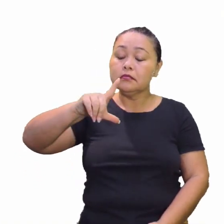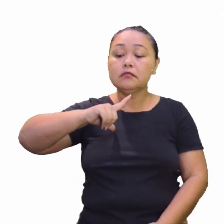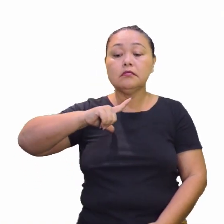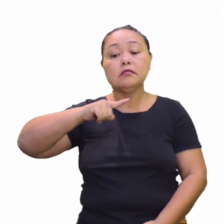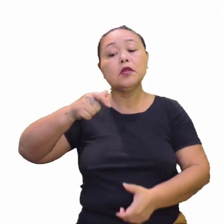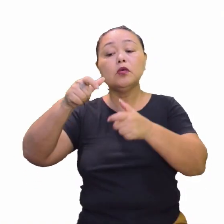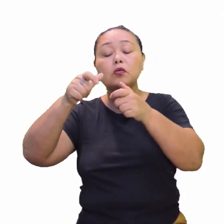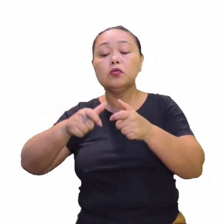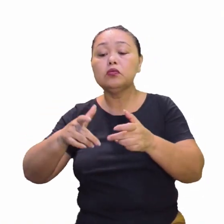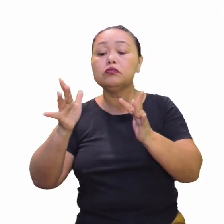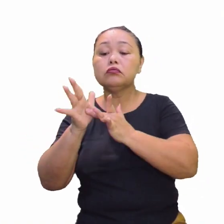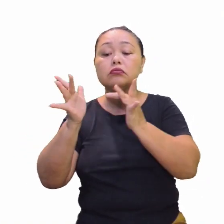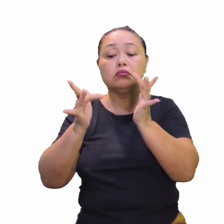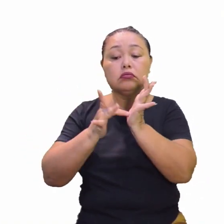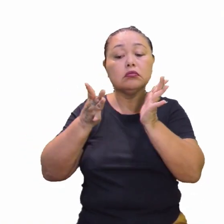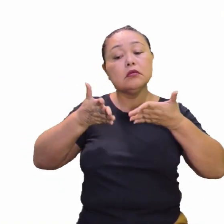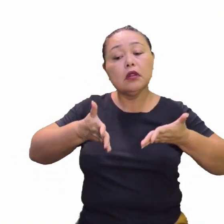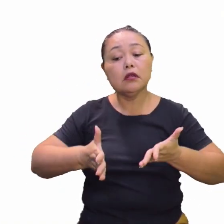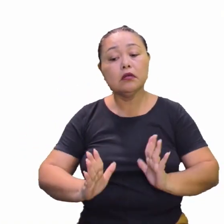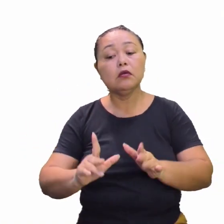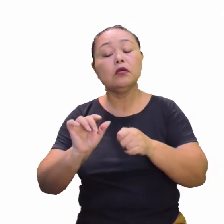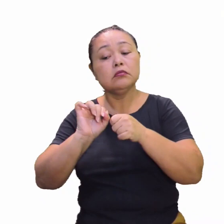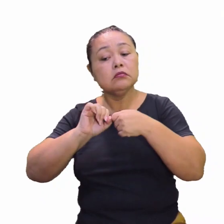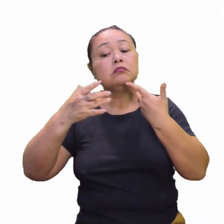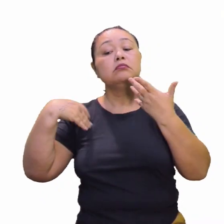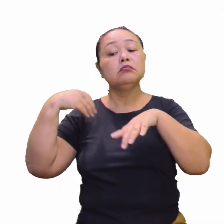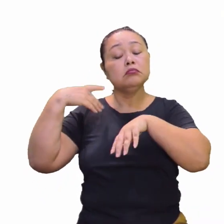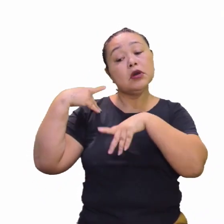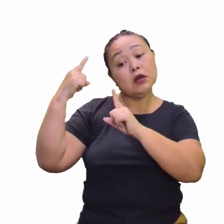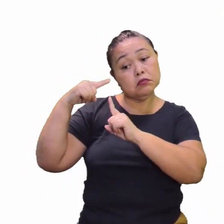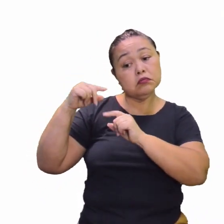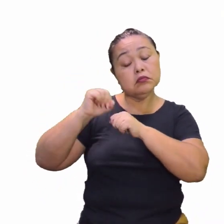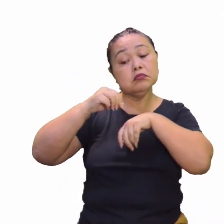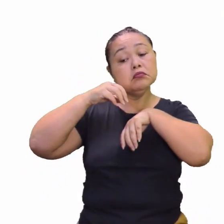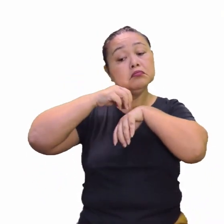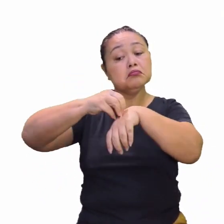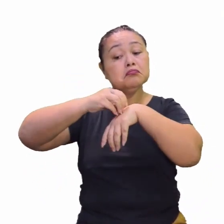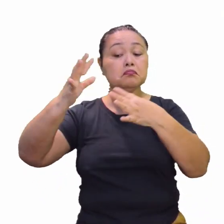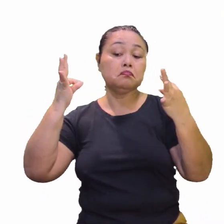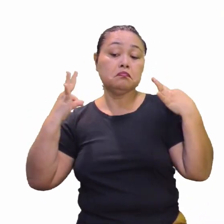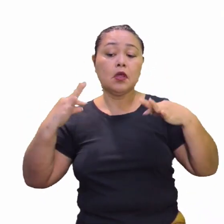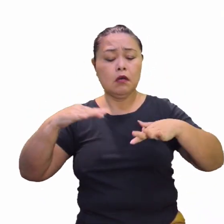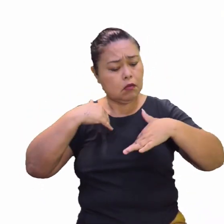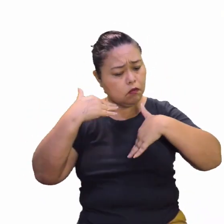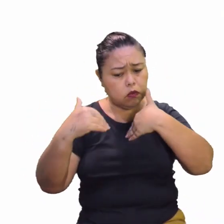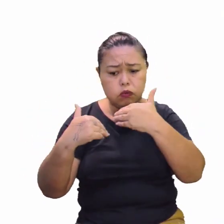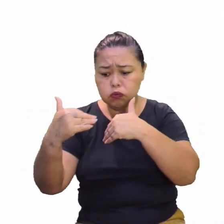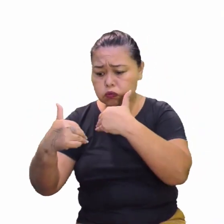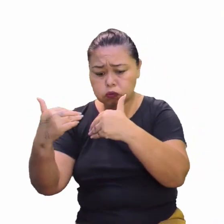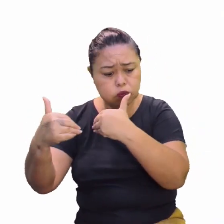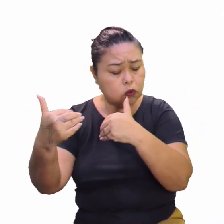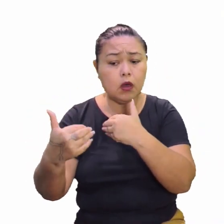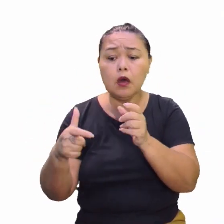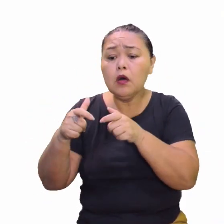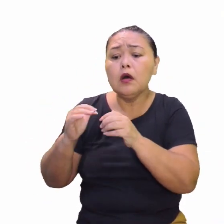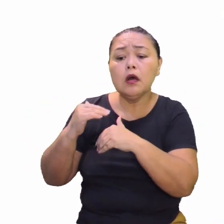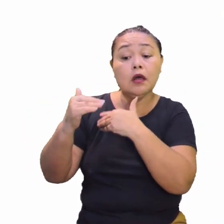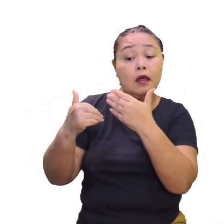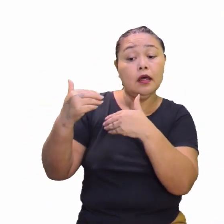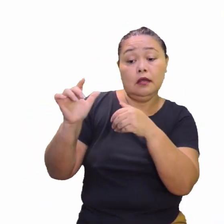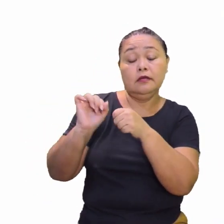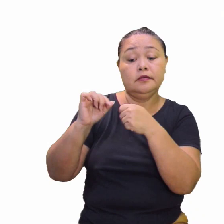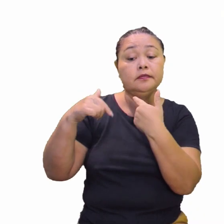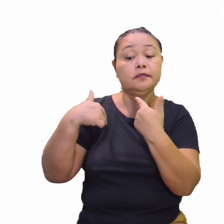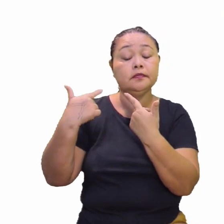Exato. Que foi onde Jesus Cristo nasceu. Então, é um tipo de turismo religioso que desenvolve regionalmente aquela localidade,